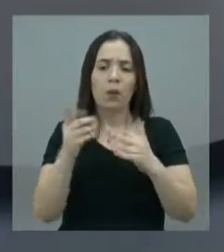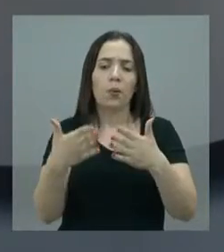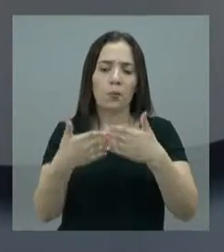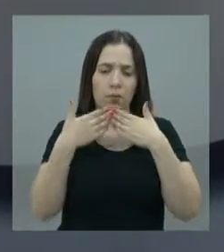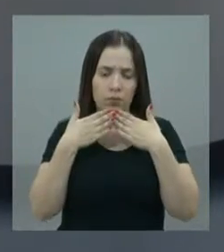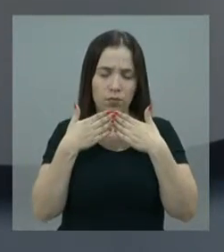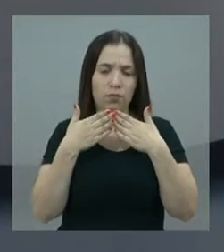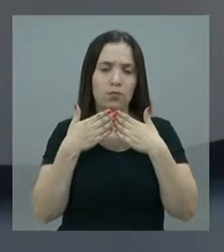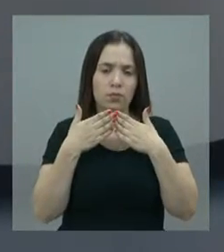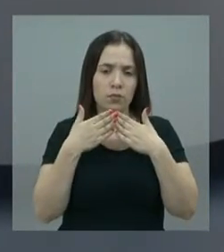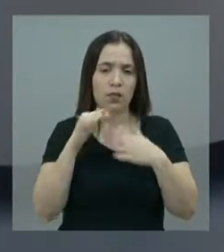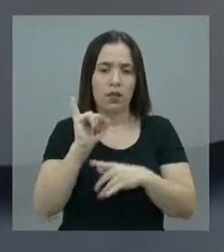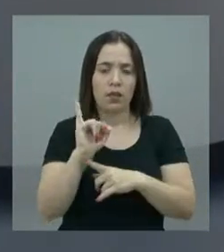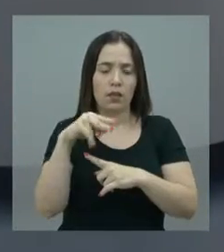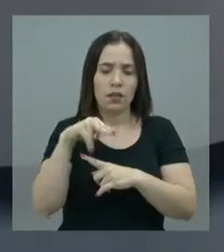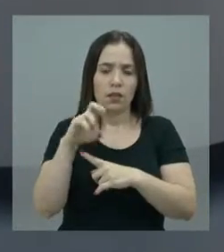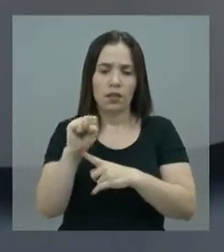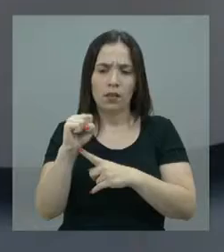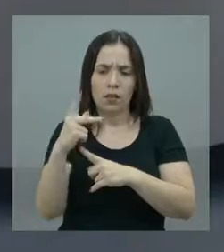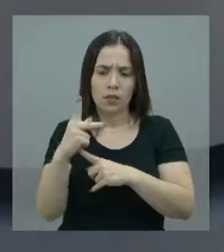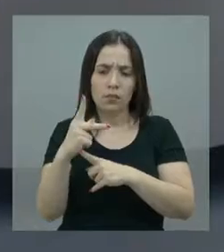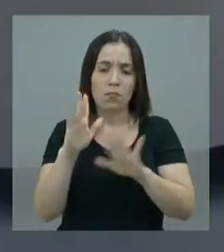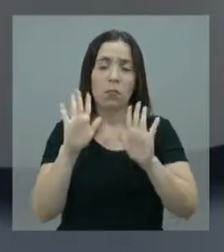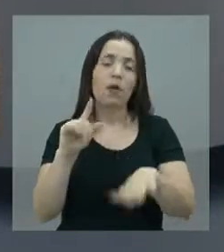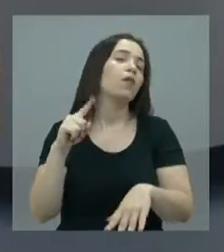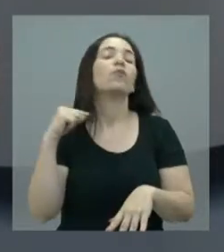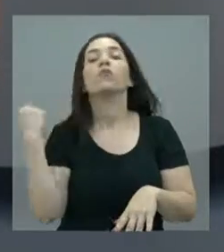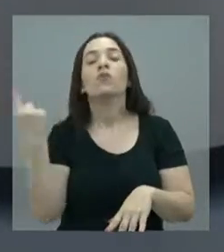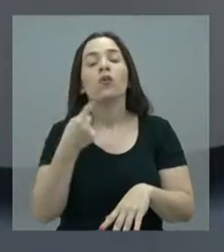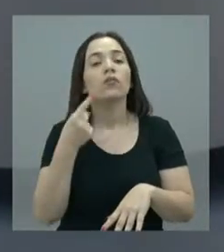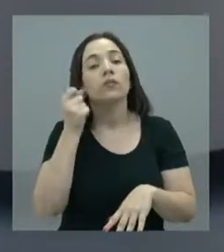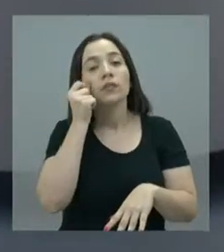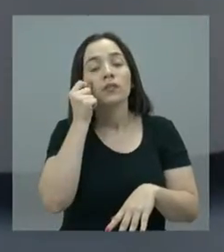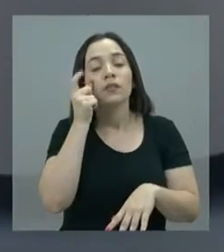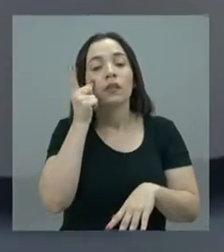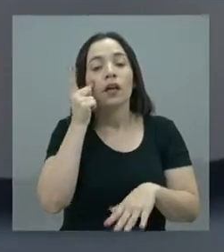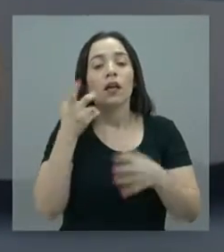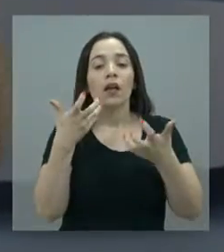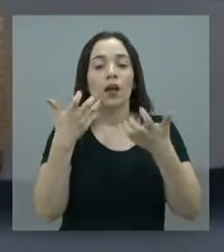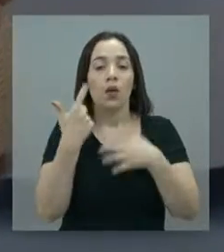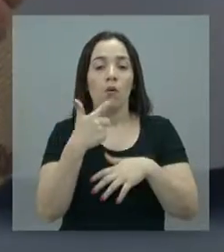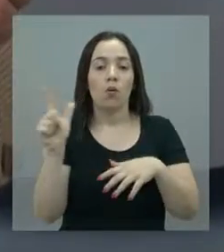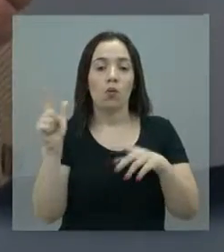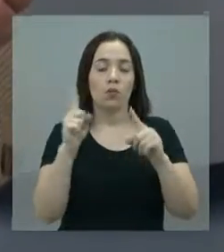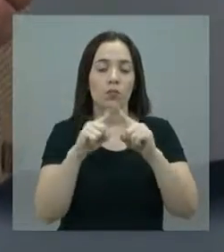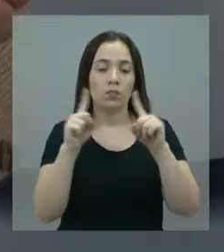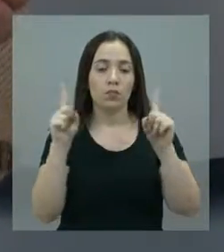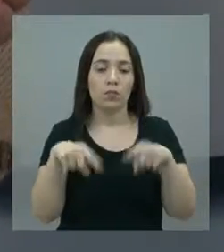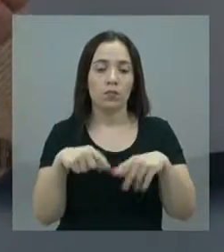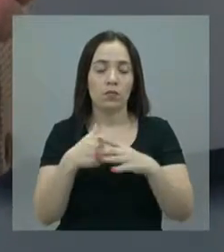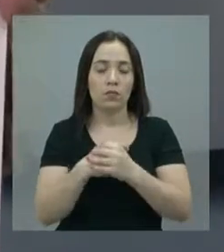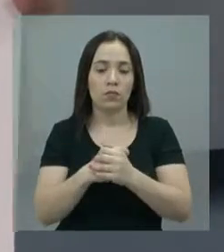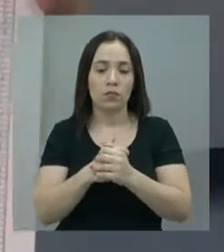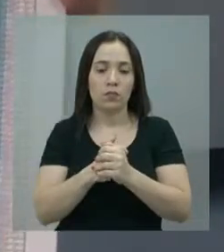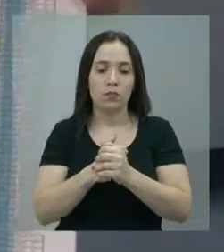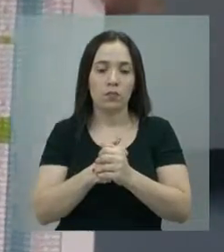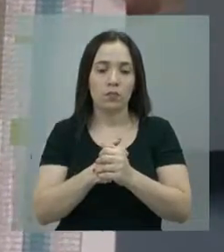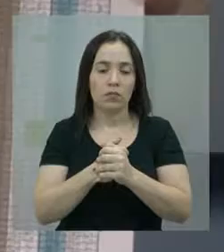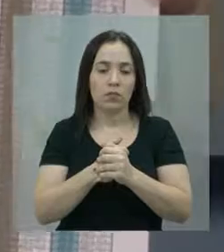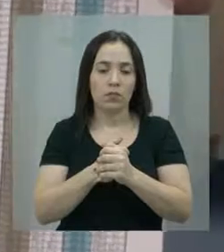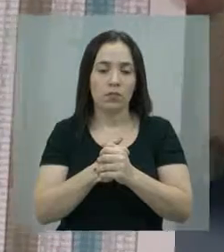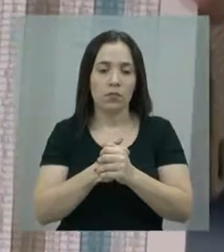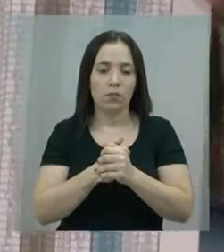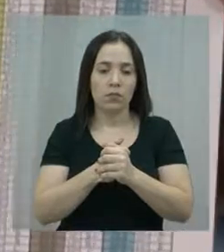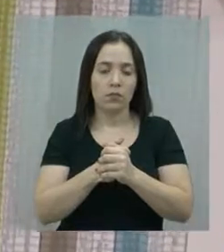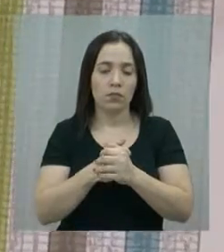solicitar ao INESP. Mas, assim, é nossa ideia, que é outro projeto que eu vou lhe apresentar. Essa coluna aqui, só para... São